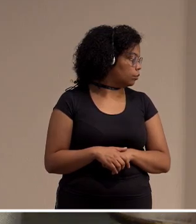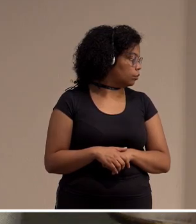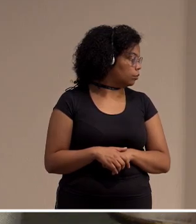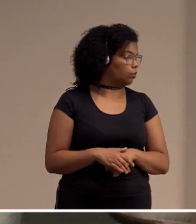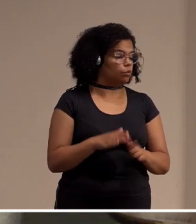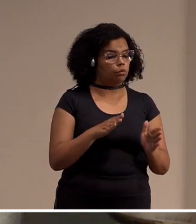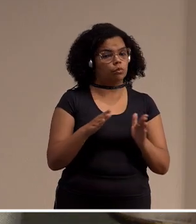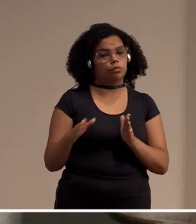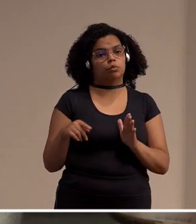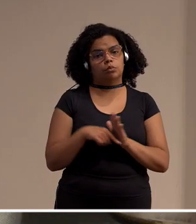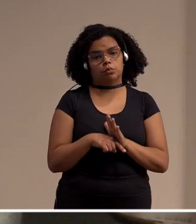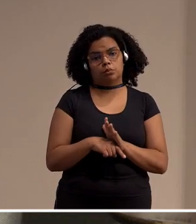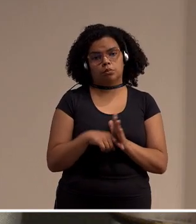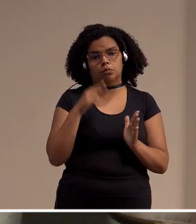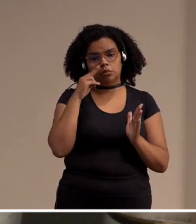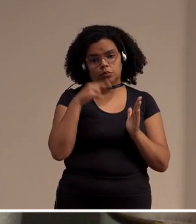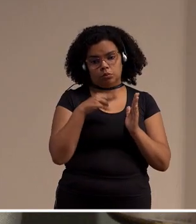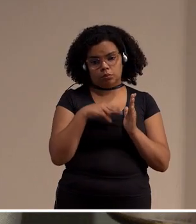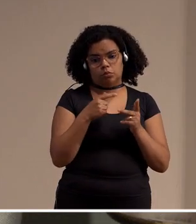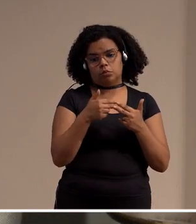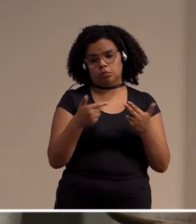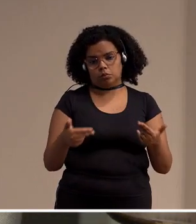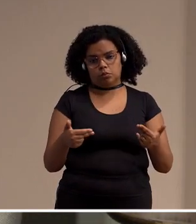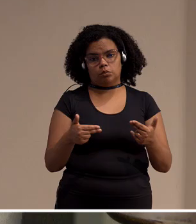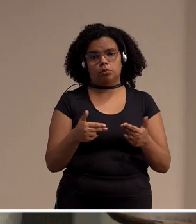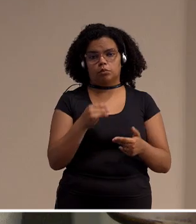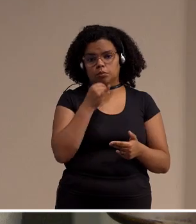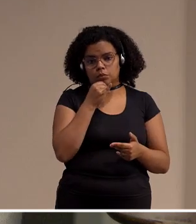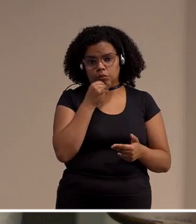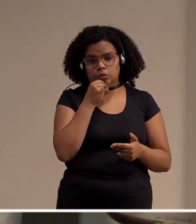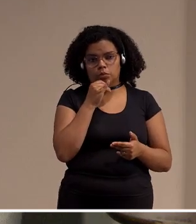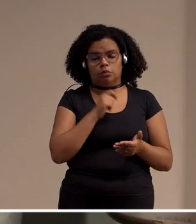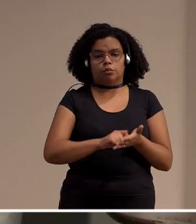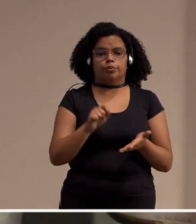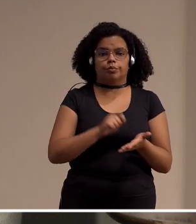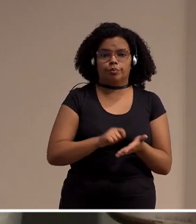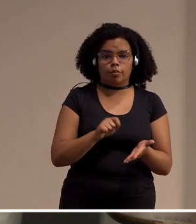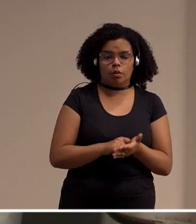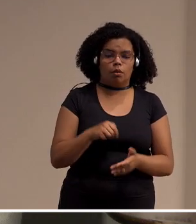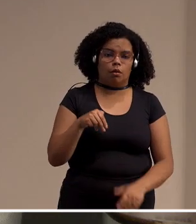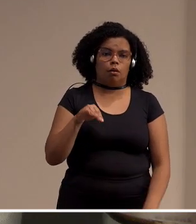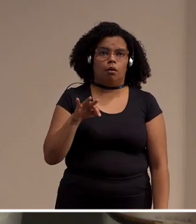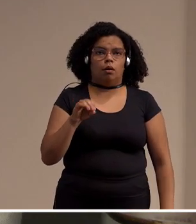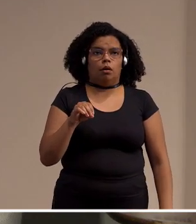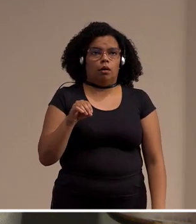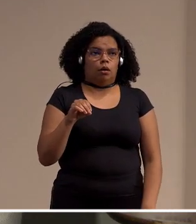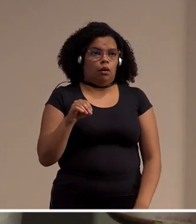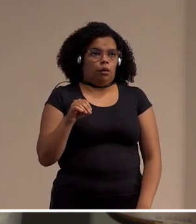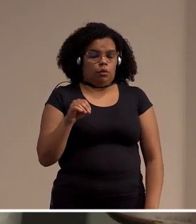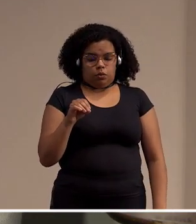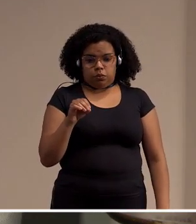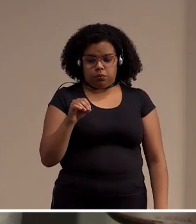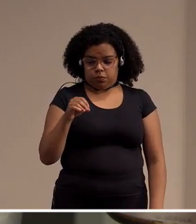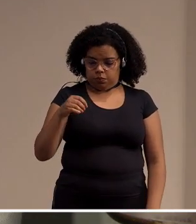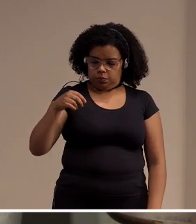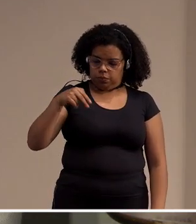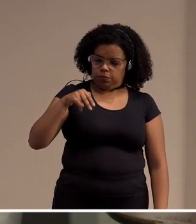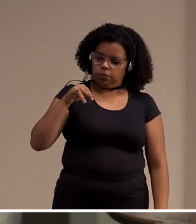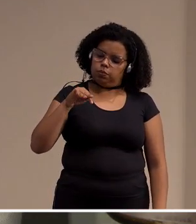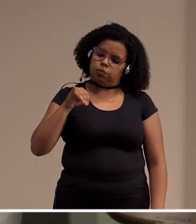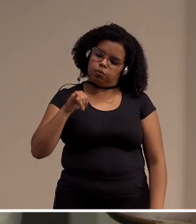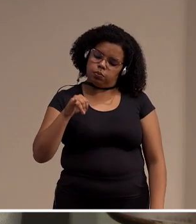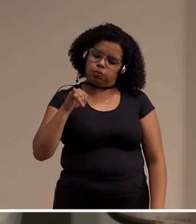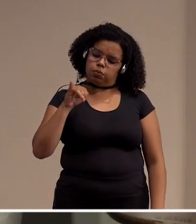de pesquisa, de leitura, de coisas, por exemplo, para escrever Onde Passam os Minotauros, eu li, sei lá, manuais